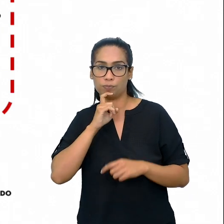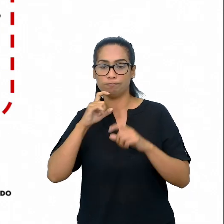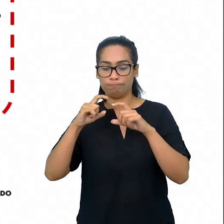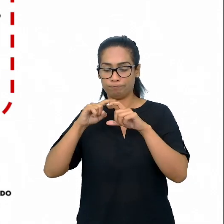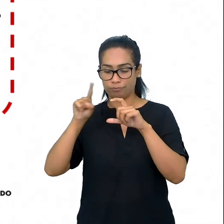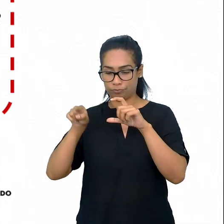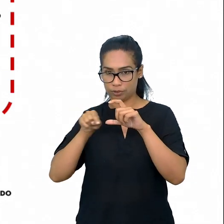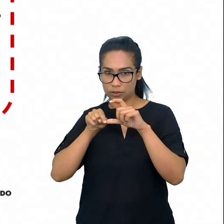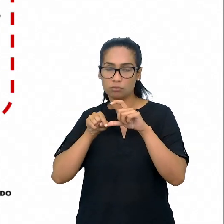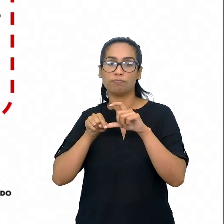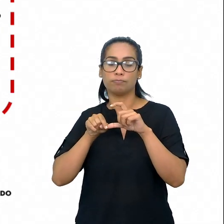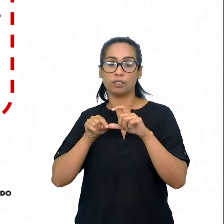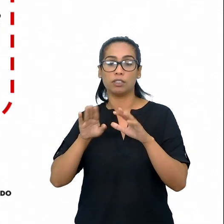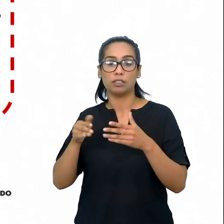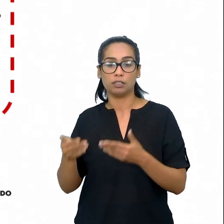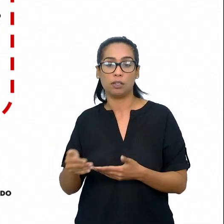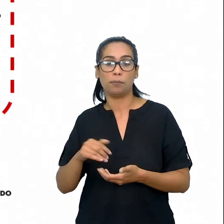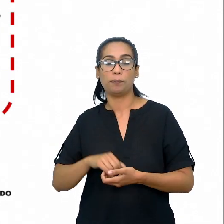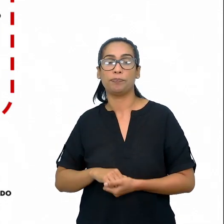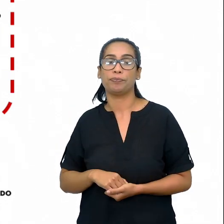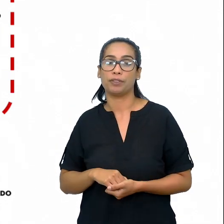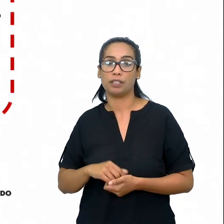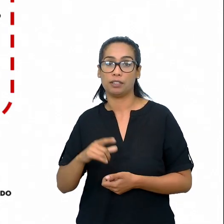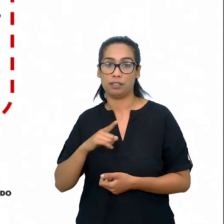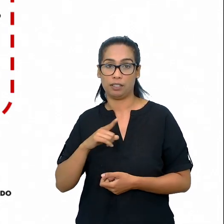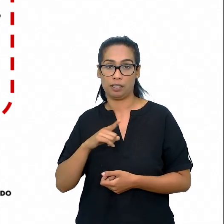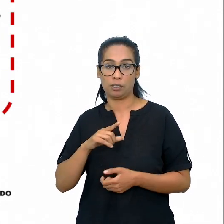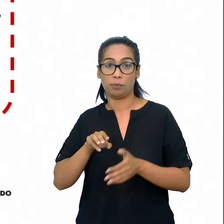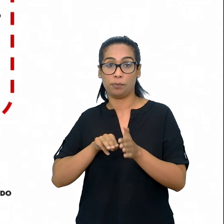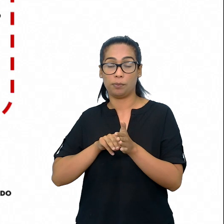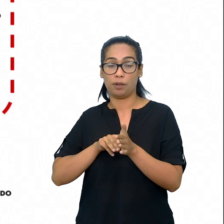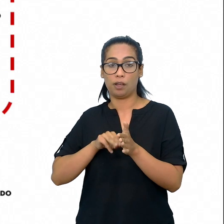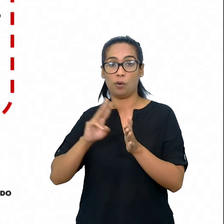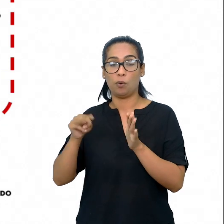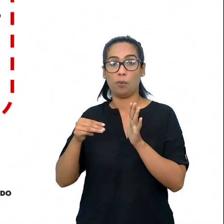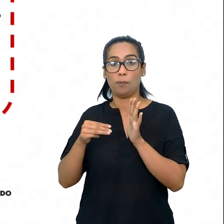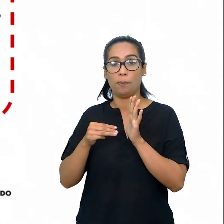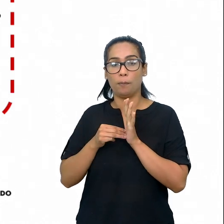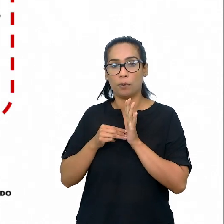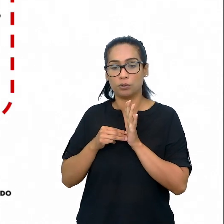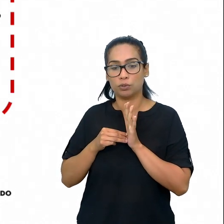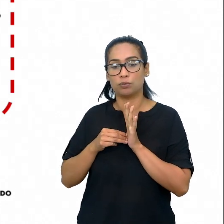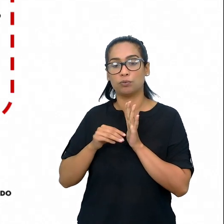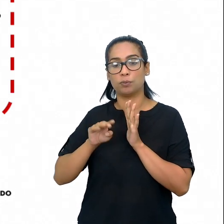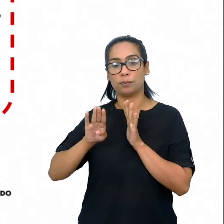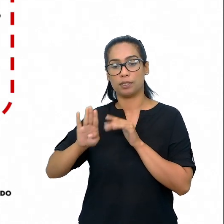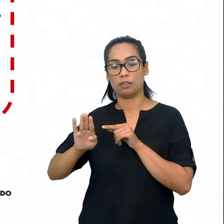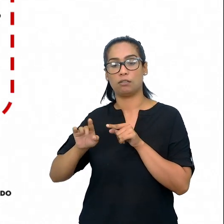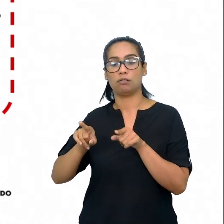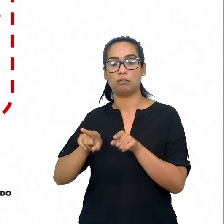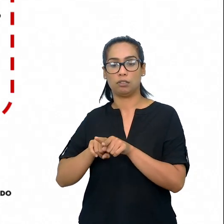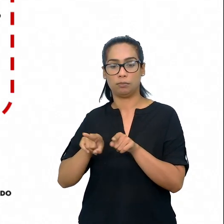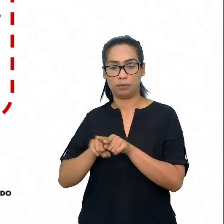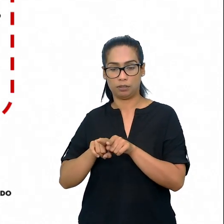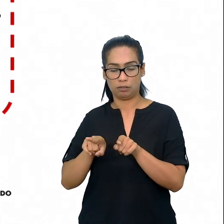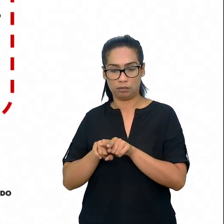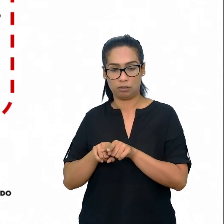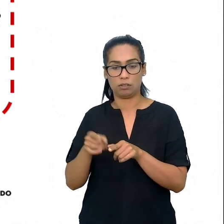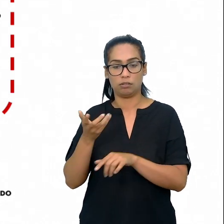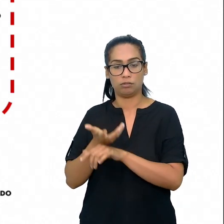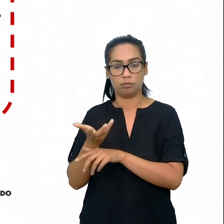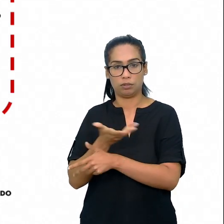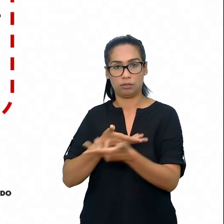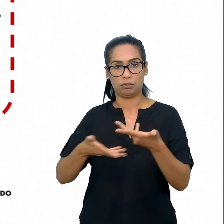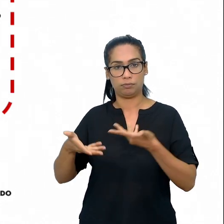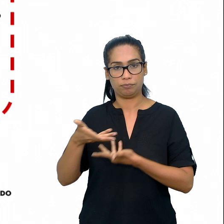da natureza, a etapa B. A etapa A é aquela que quem faz é a nossa coordenadora, Mari. E a etapa